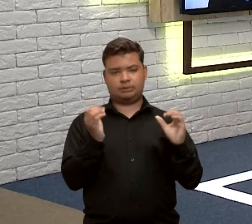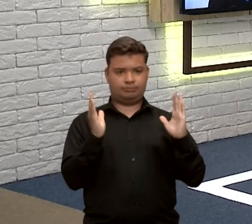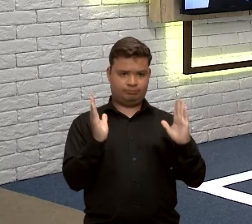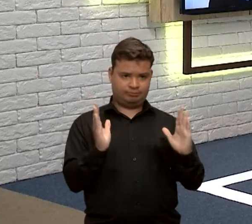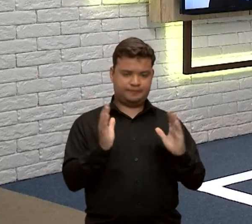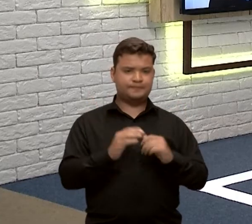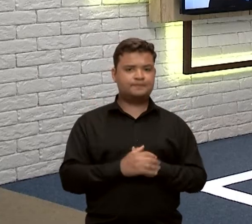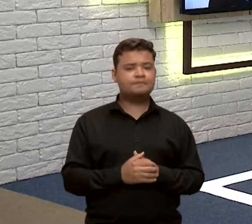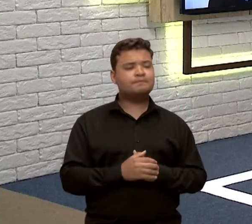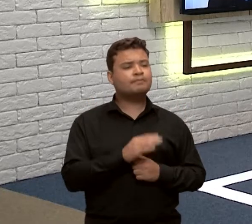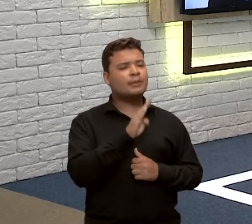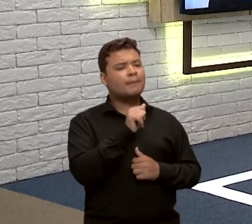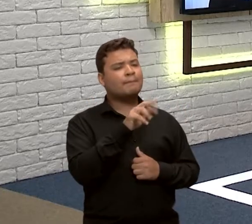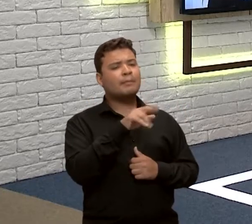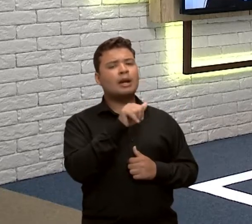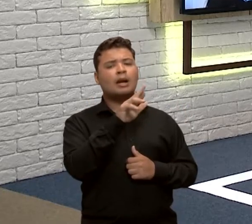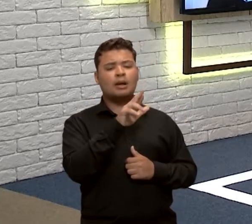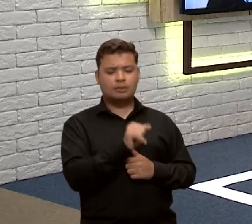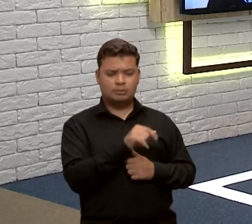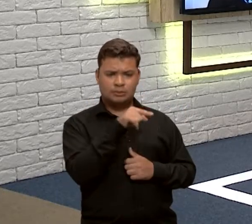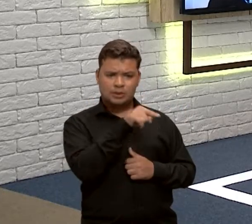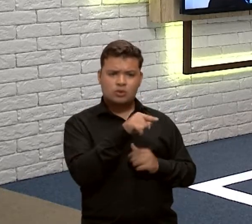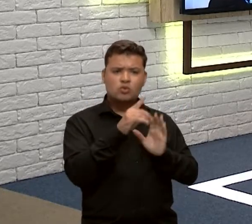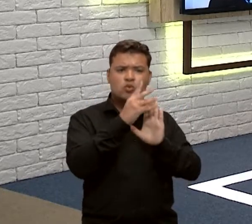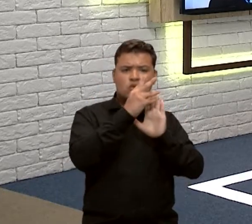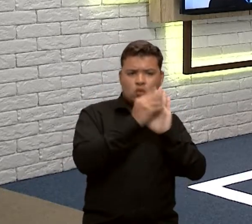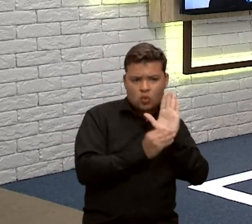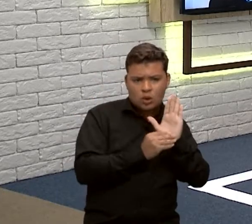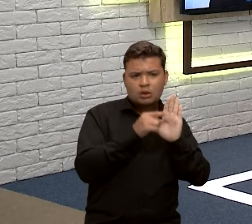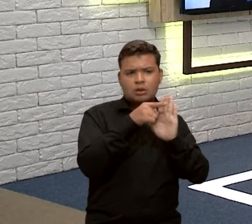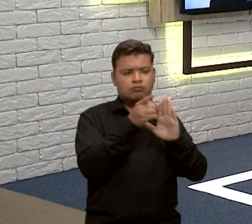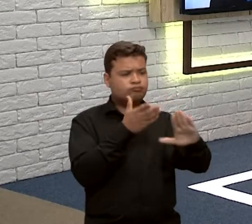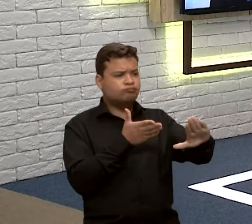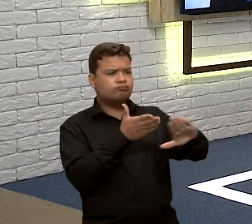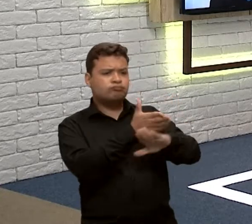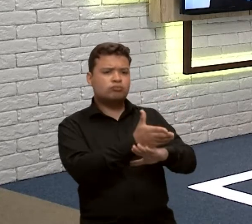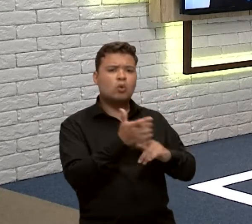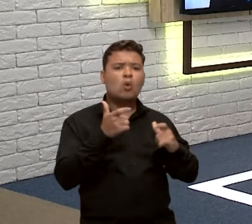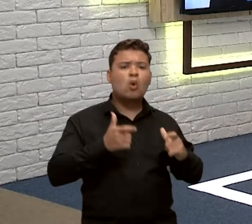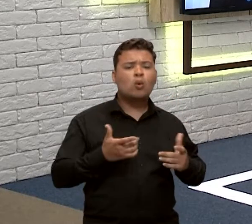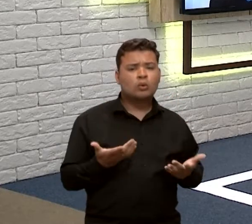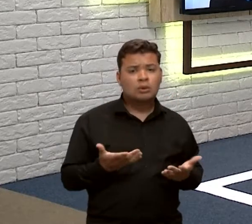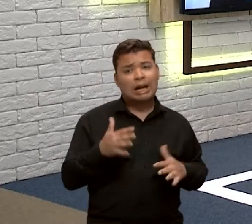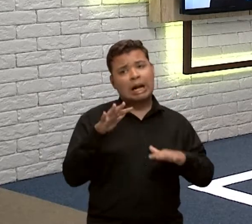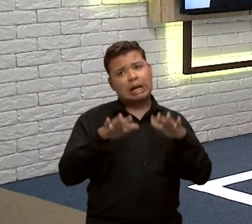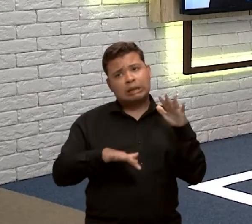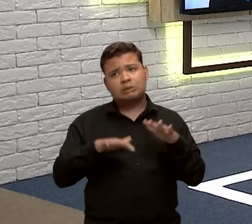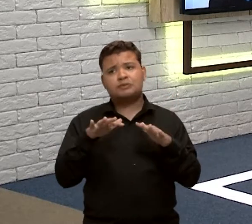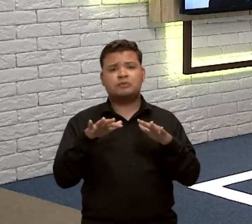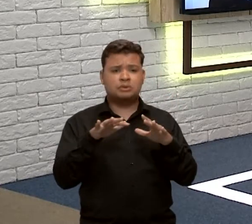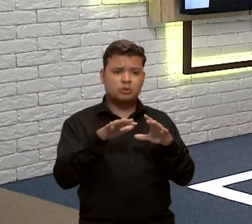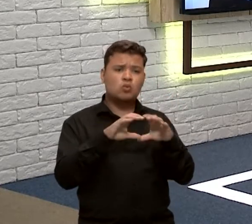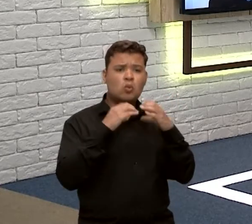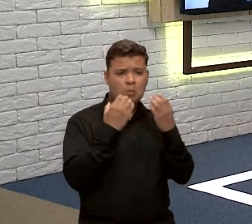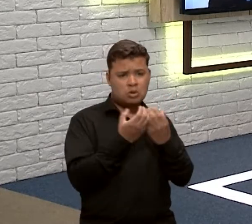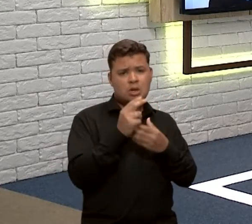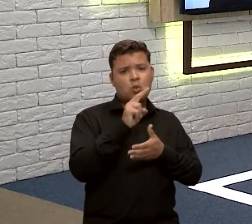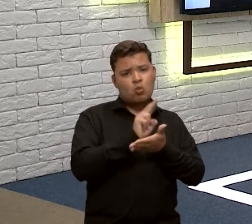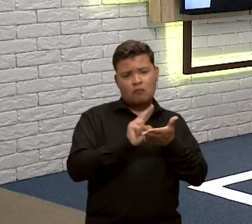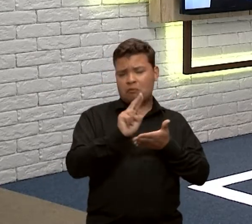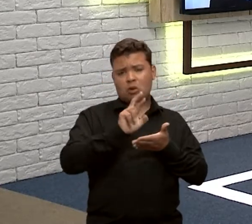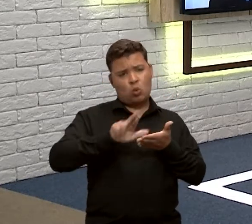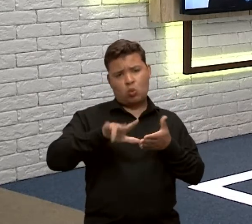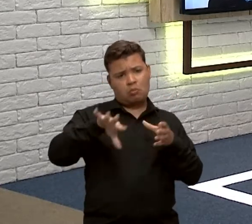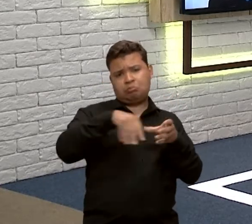onde as pessoas podem ter acesso a esse conteúdo, a essas ações, mesmo que não faça parte, por exemplo, da comunidade universitária, ou não